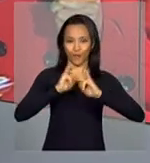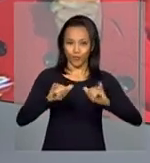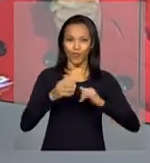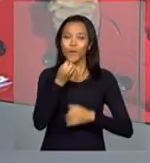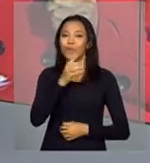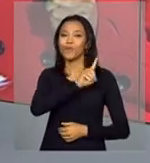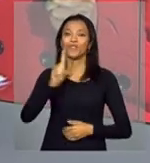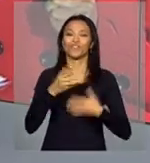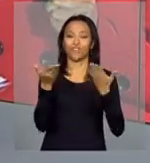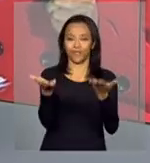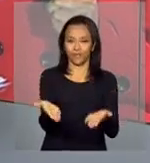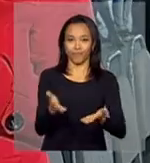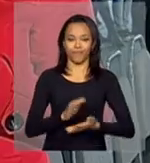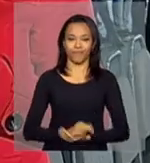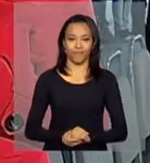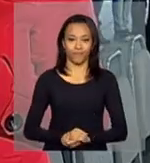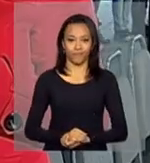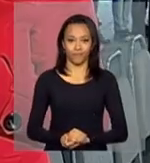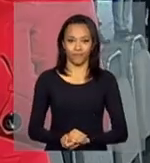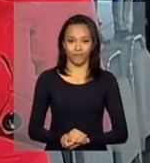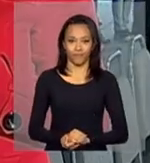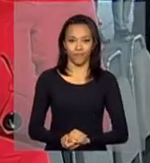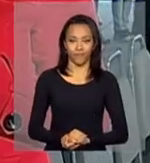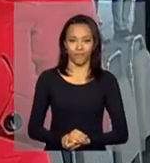vivo. Bom dia, Daniela.